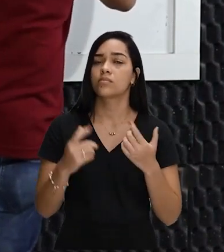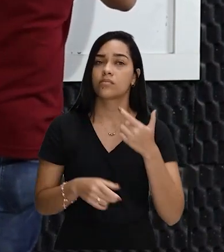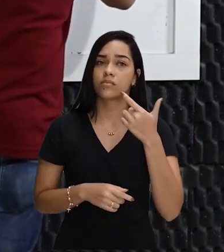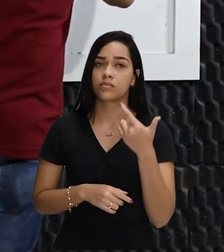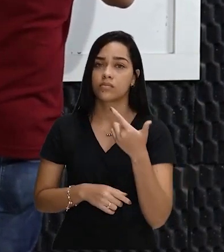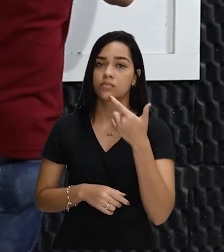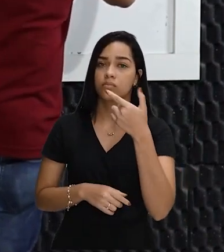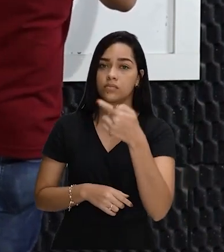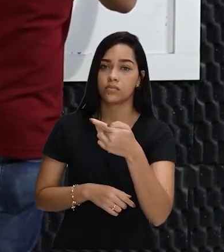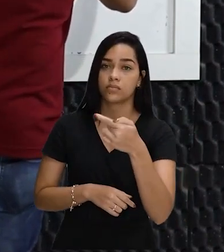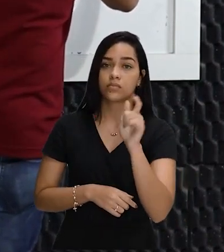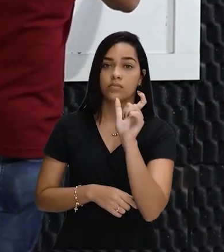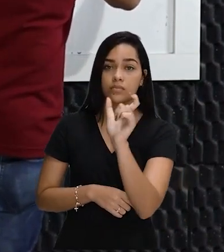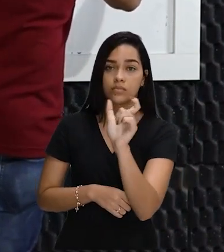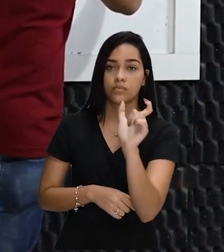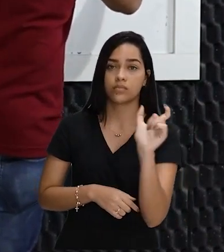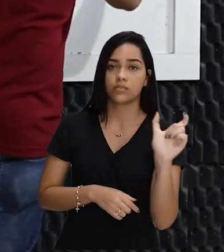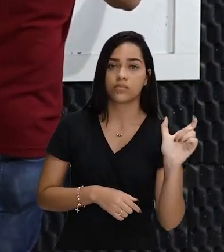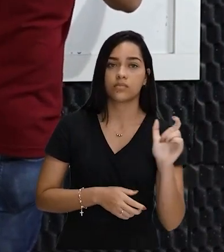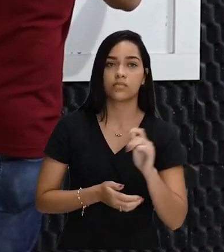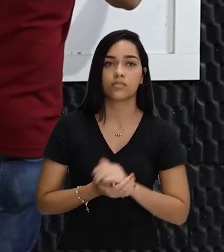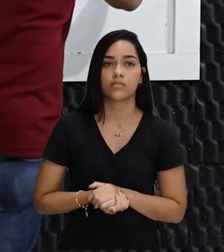27 palavras